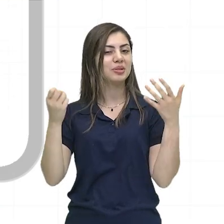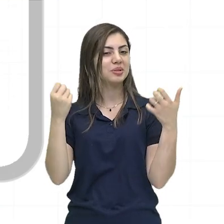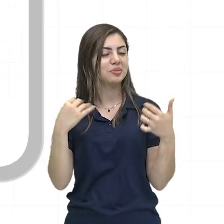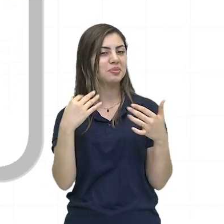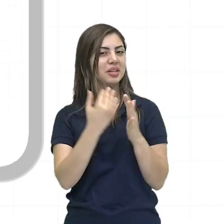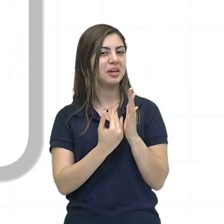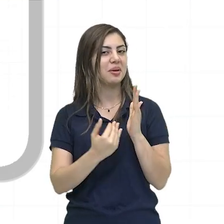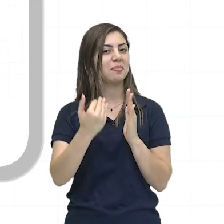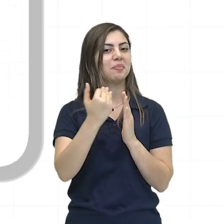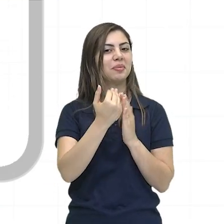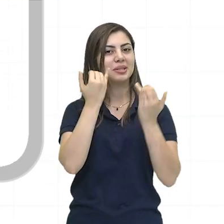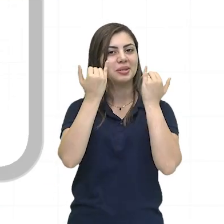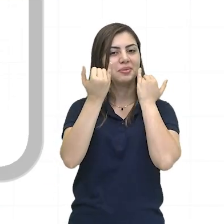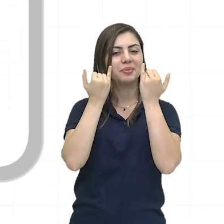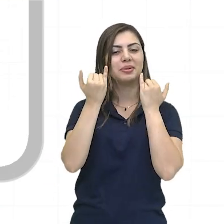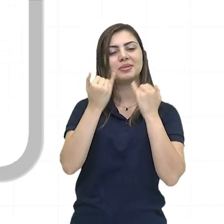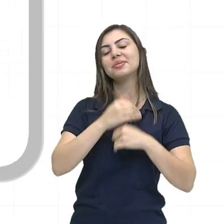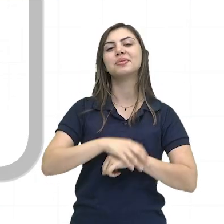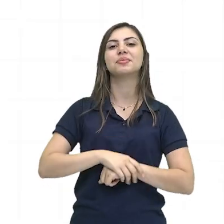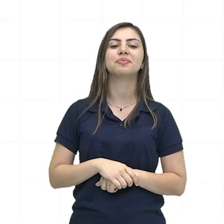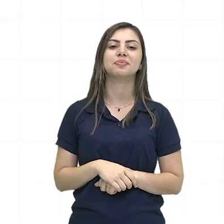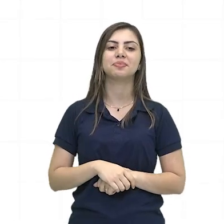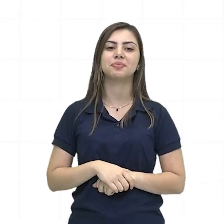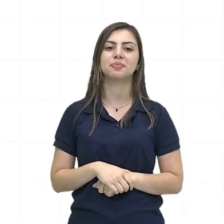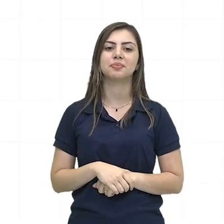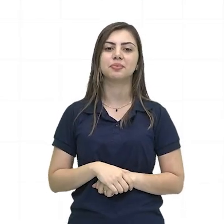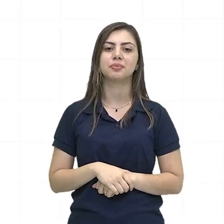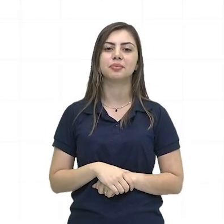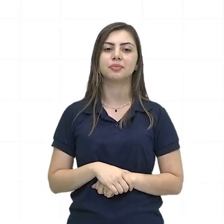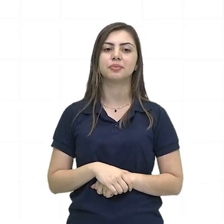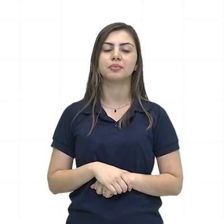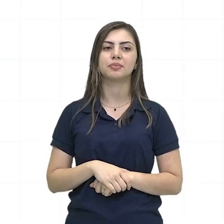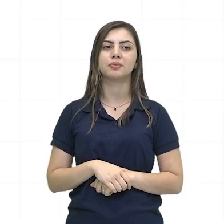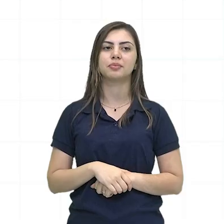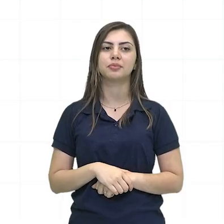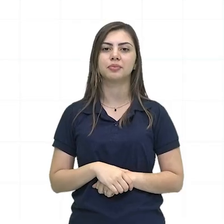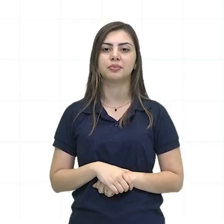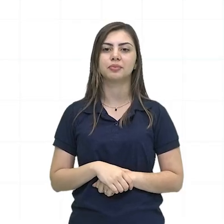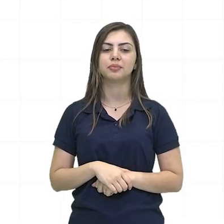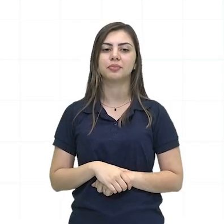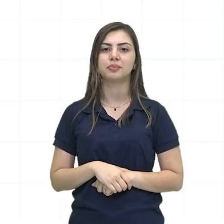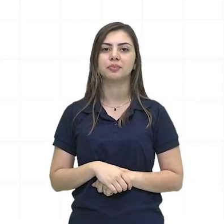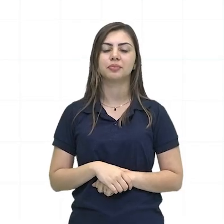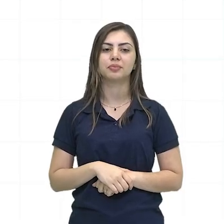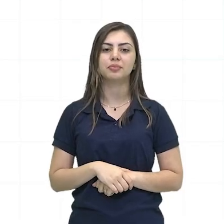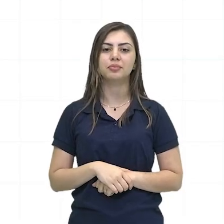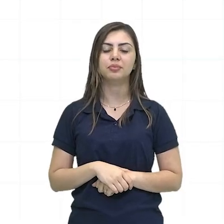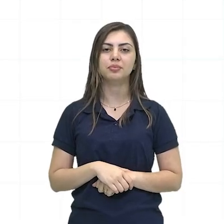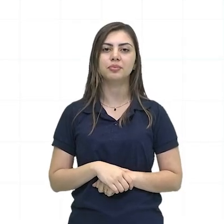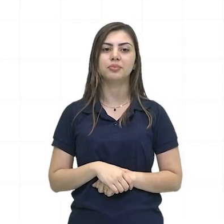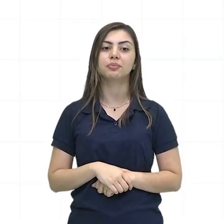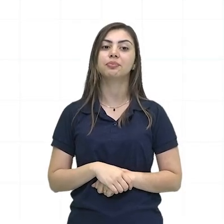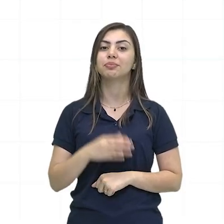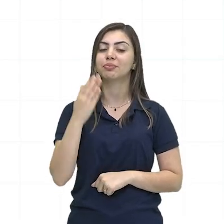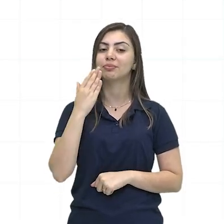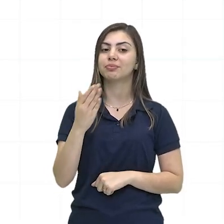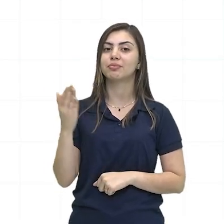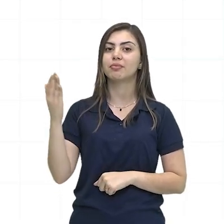sobre esse sistema esquelético agora. A começar aí pela relação do